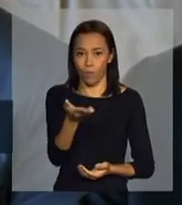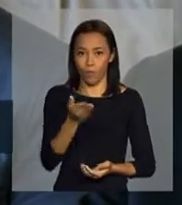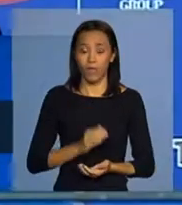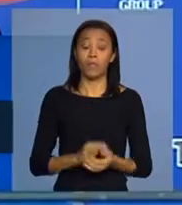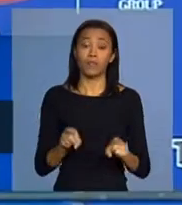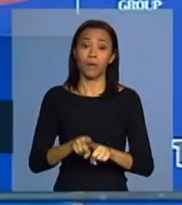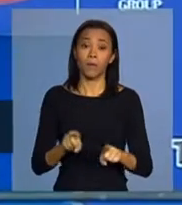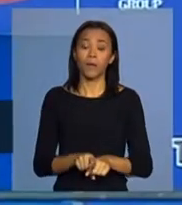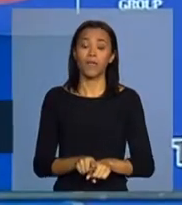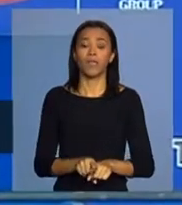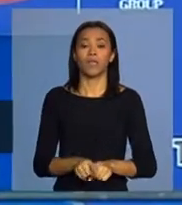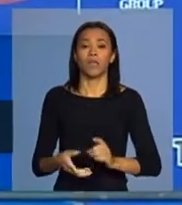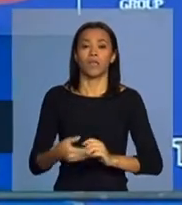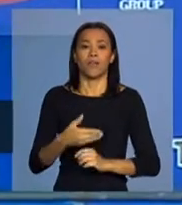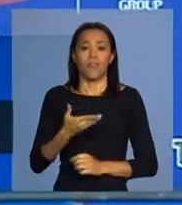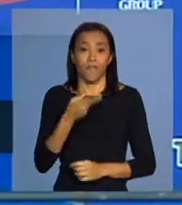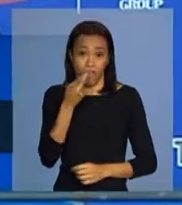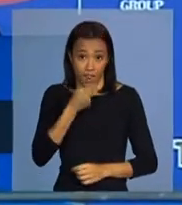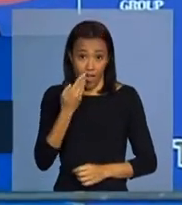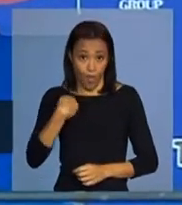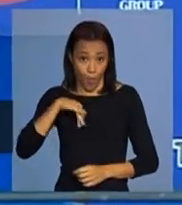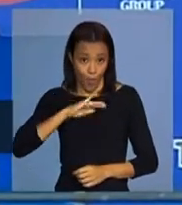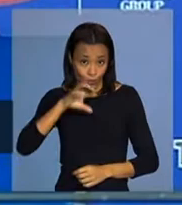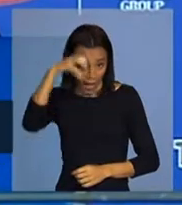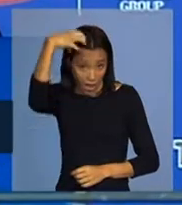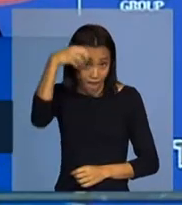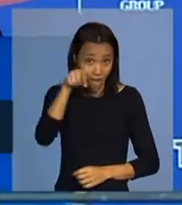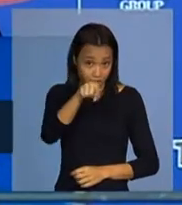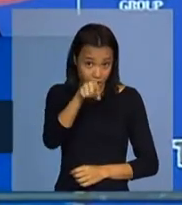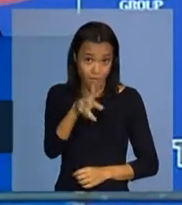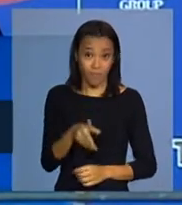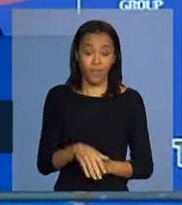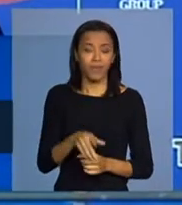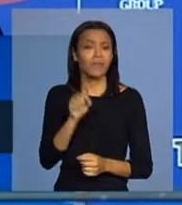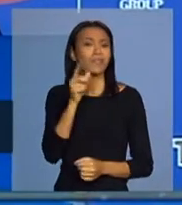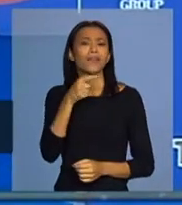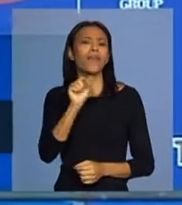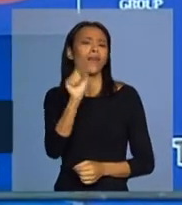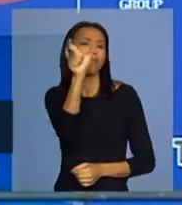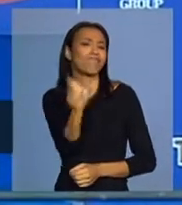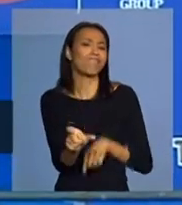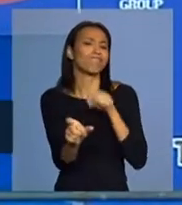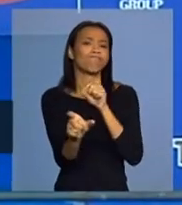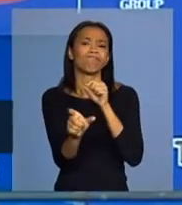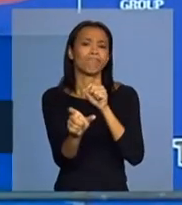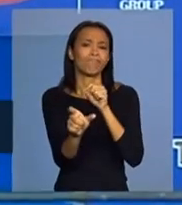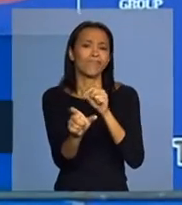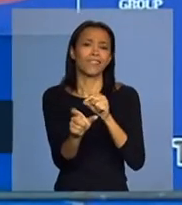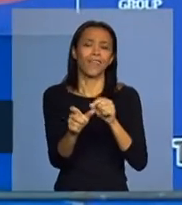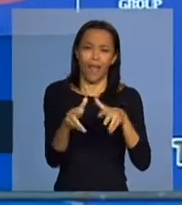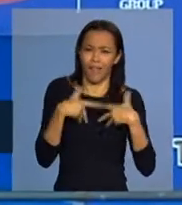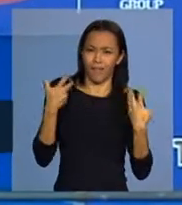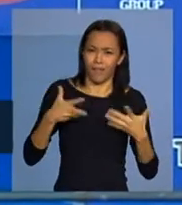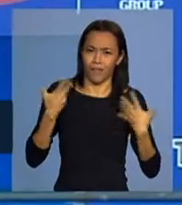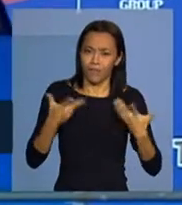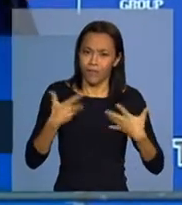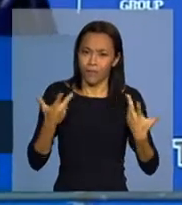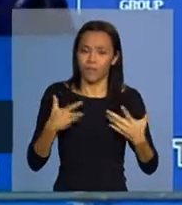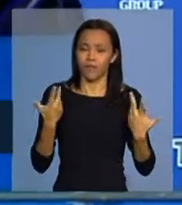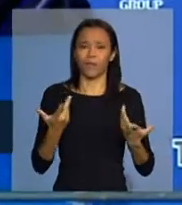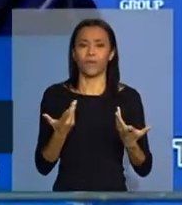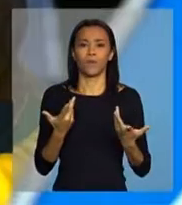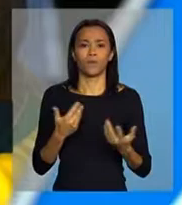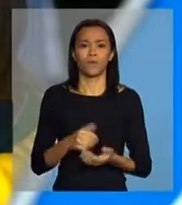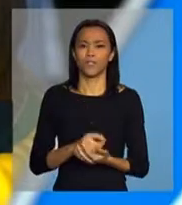Desejar ao nosso rei, aquele que nos alegrou